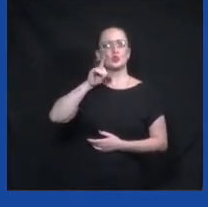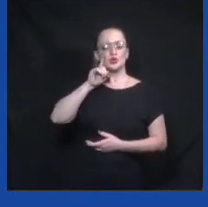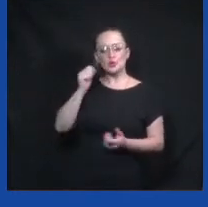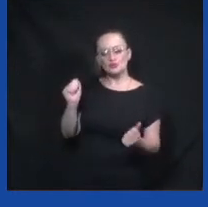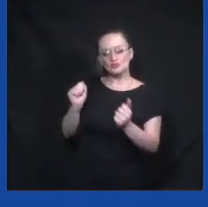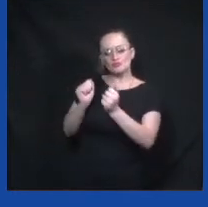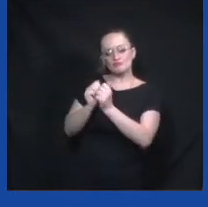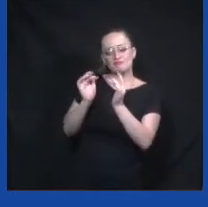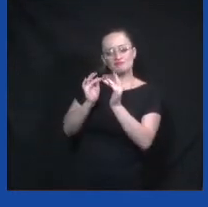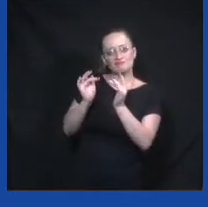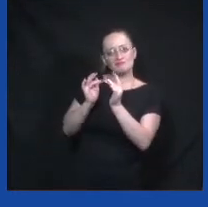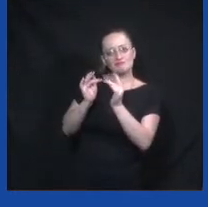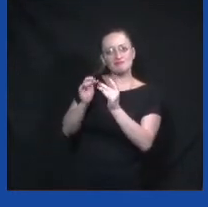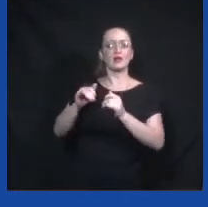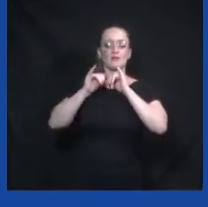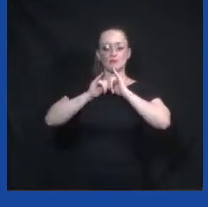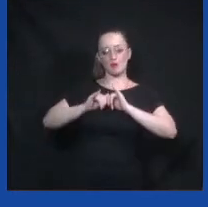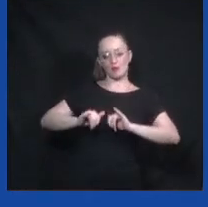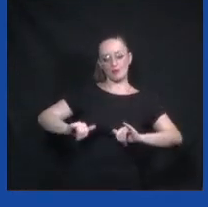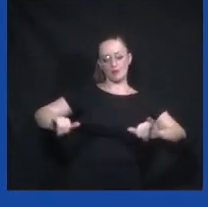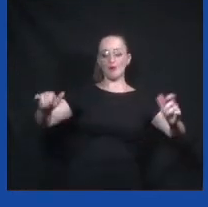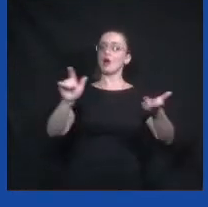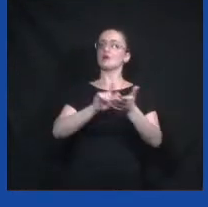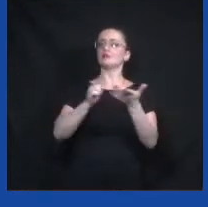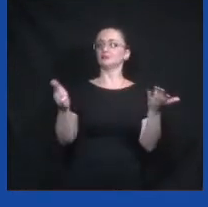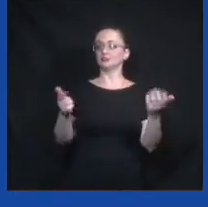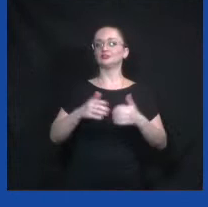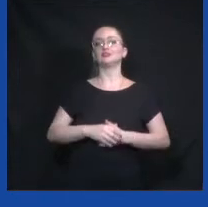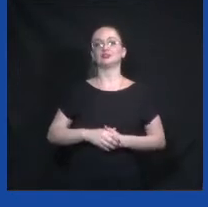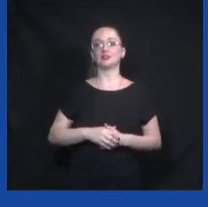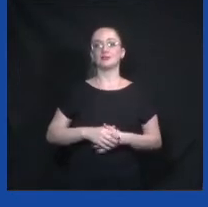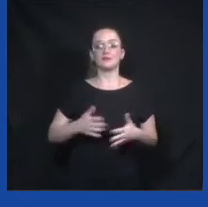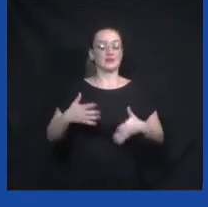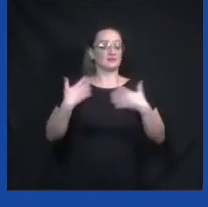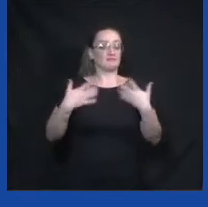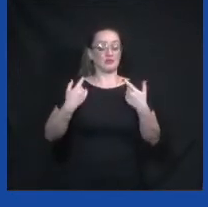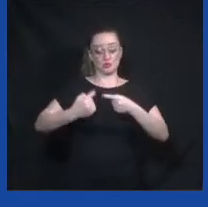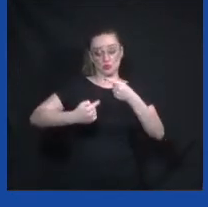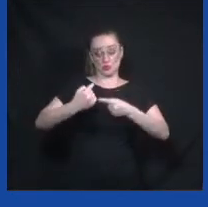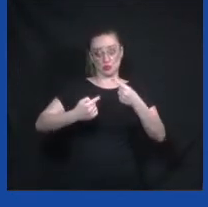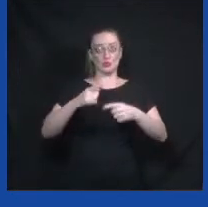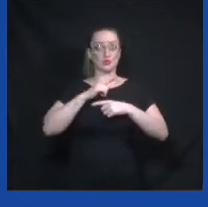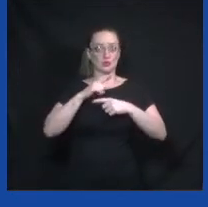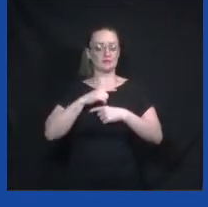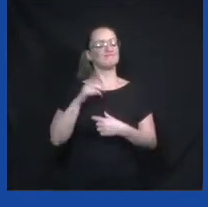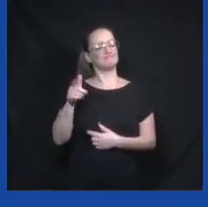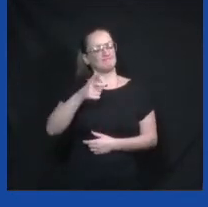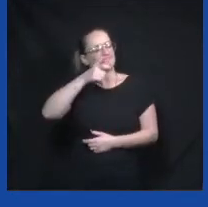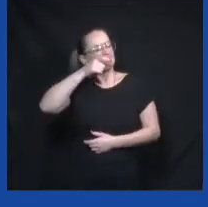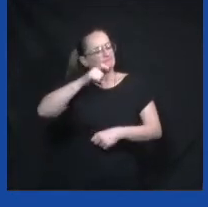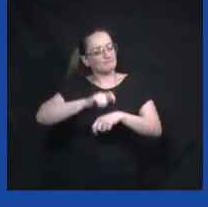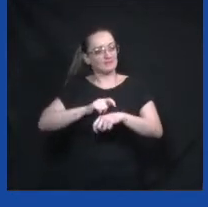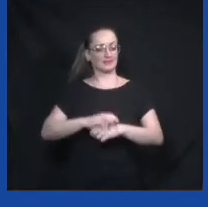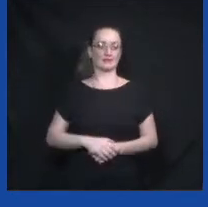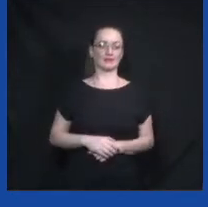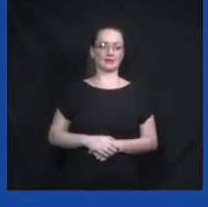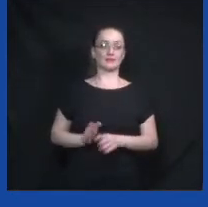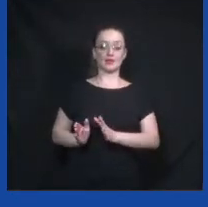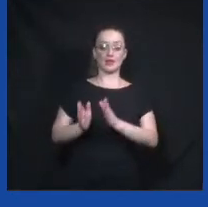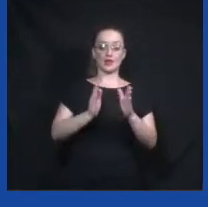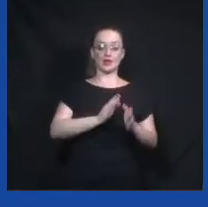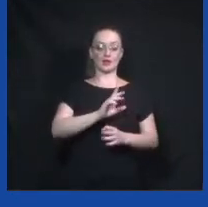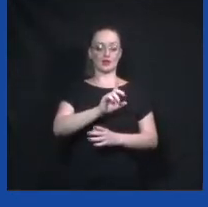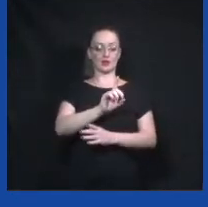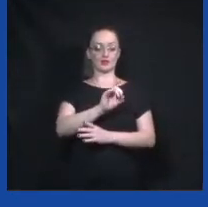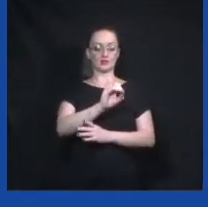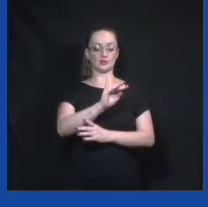professor repercutindo os fatos do dia ali, no calor das discussões, né? Foi muito interessante. Diego Calegari,